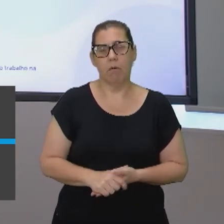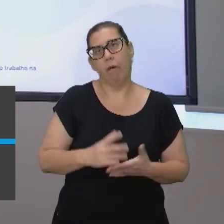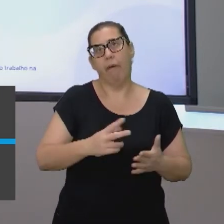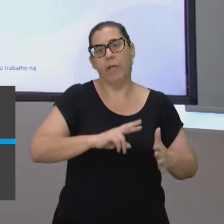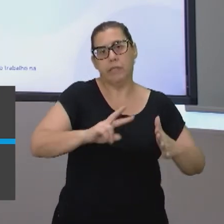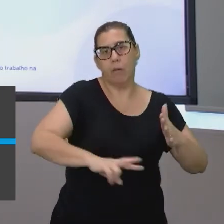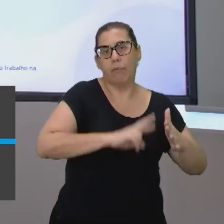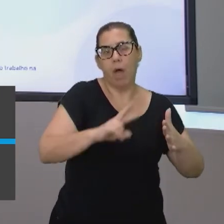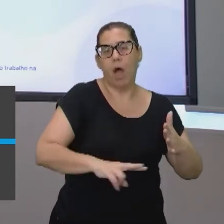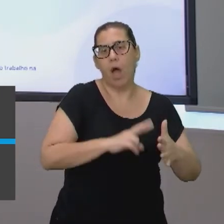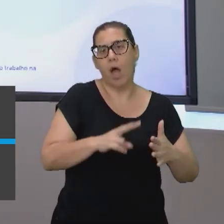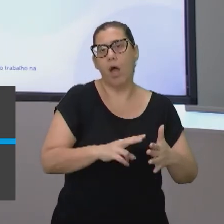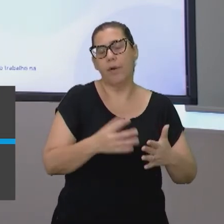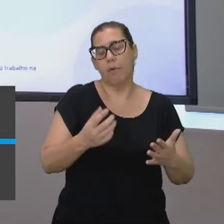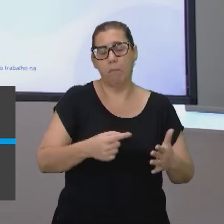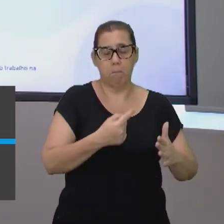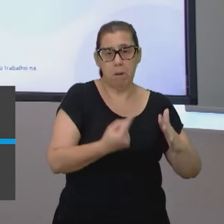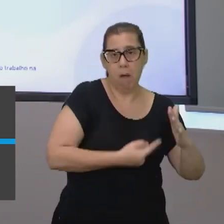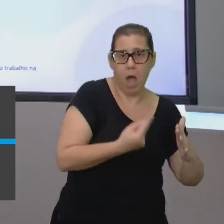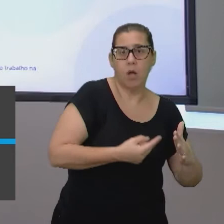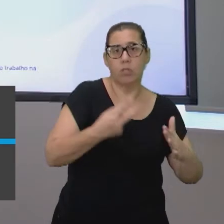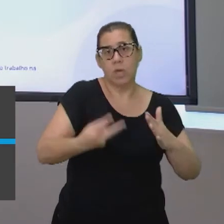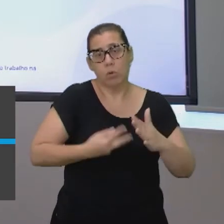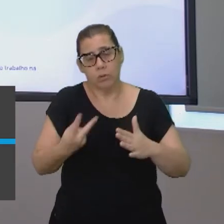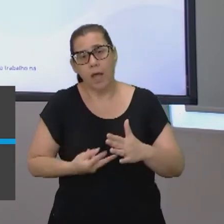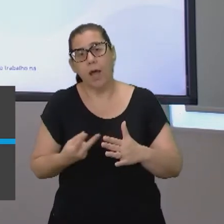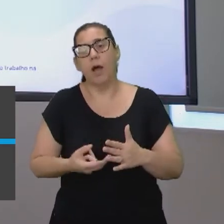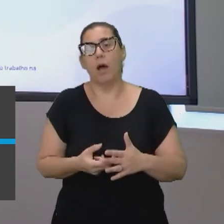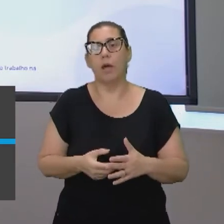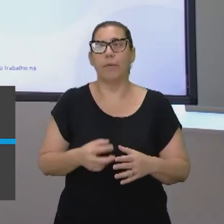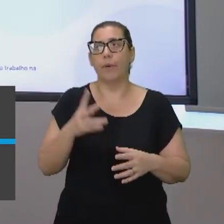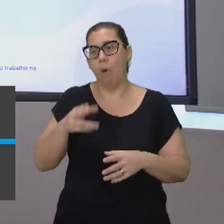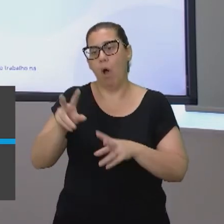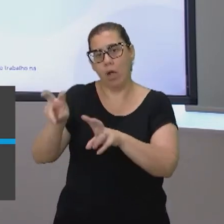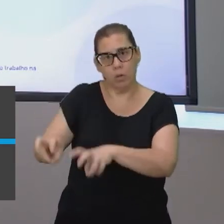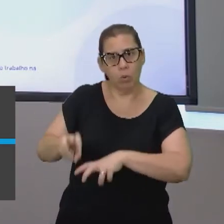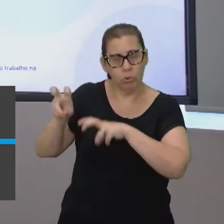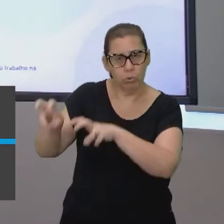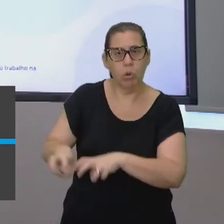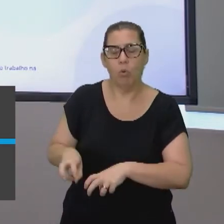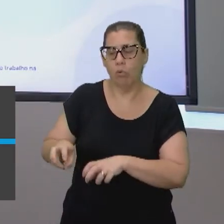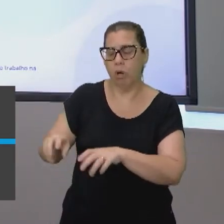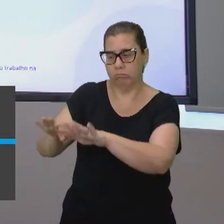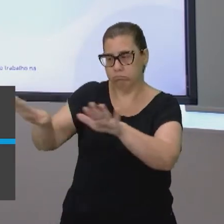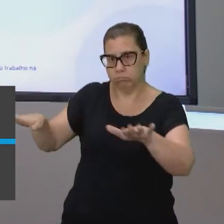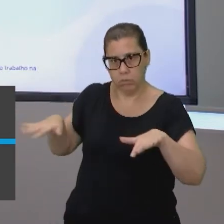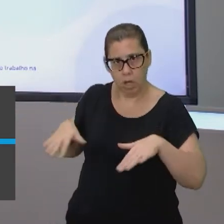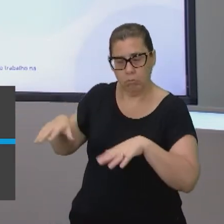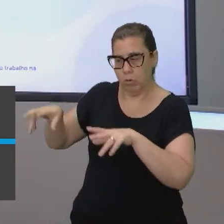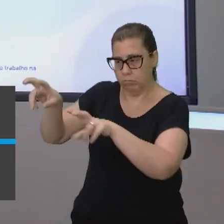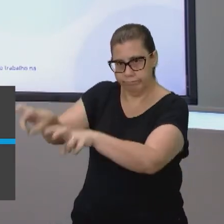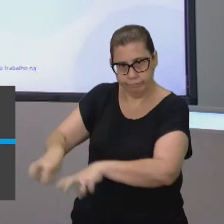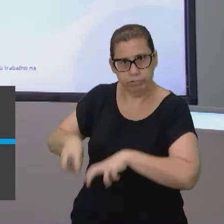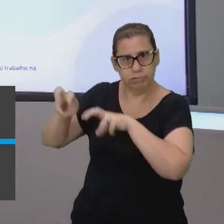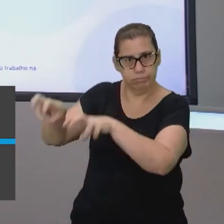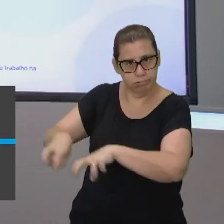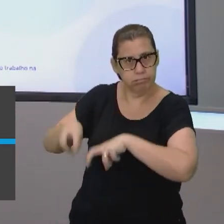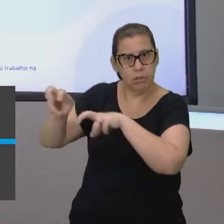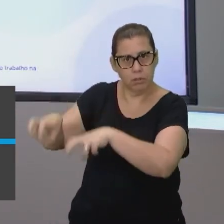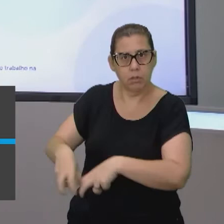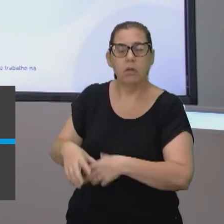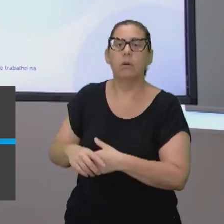secundário, né? Assim como o setor primário seria o setor da agricultura, né? O trabalho no campo, vamos dizer assim, que